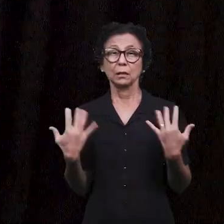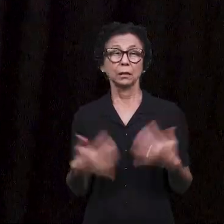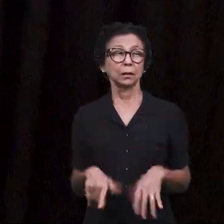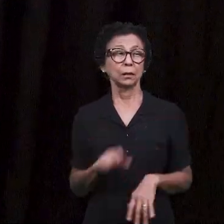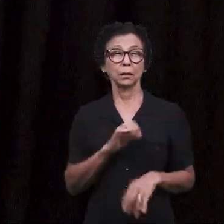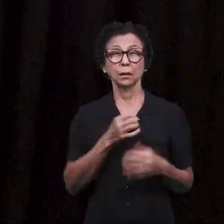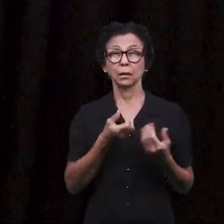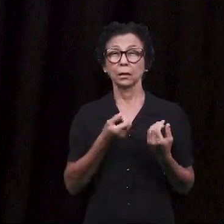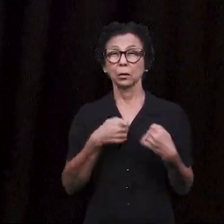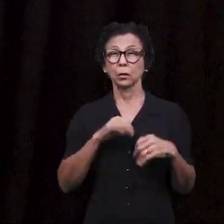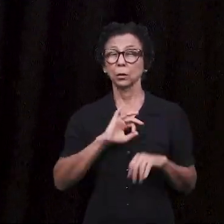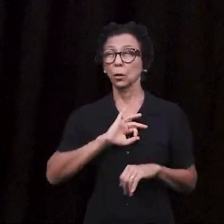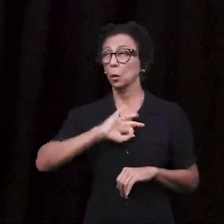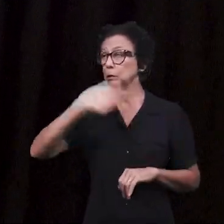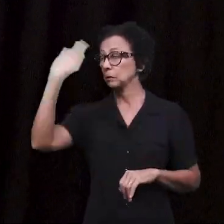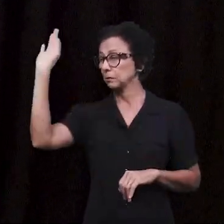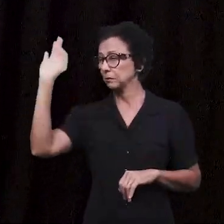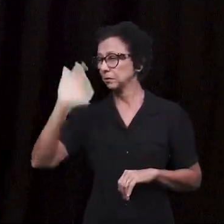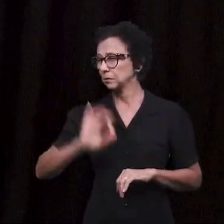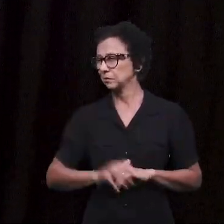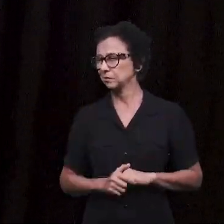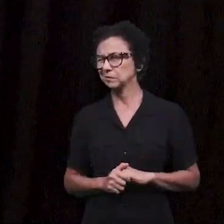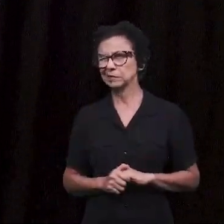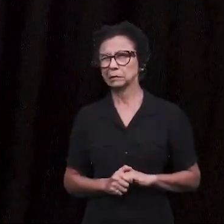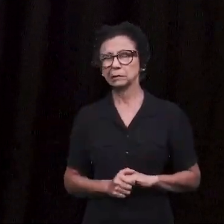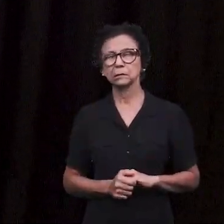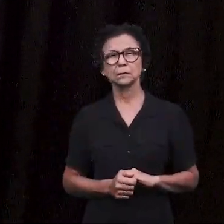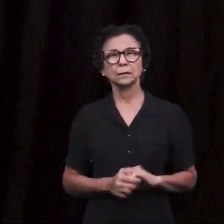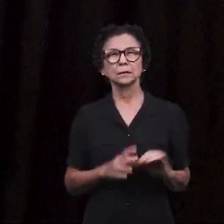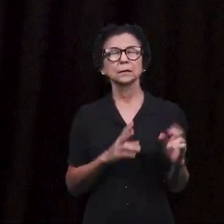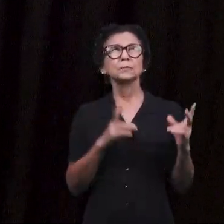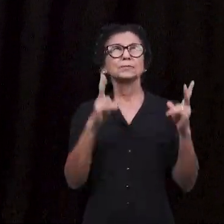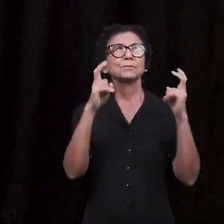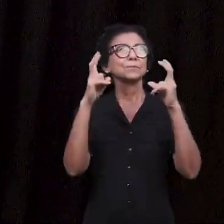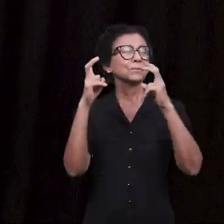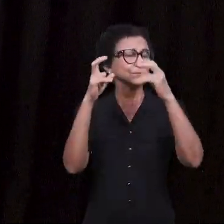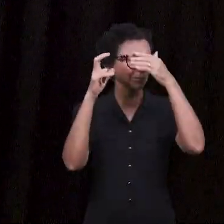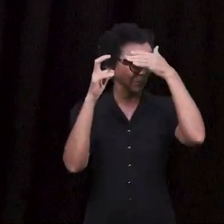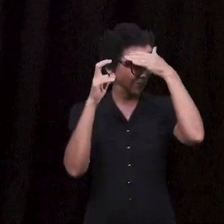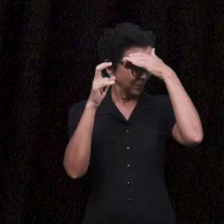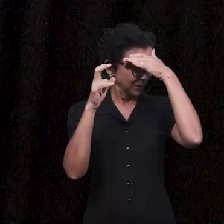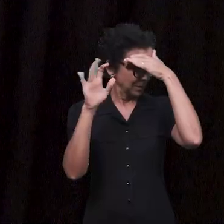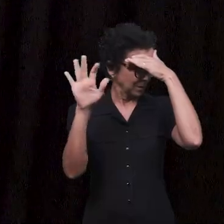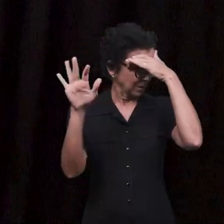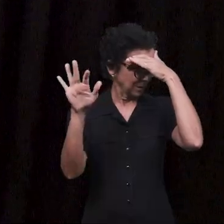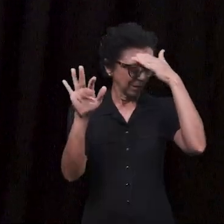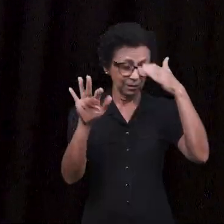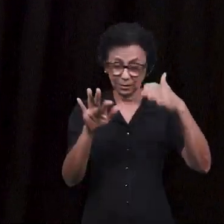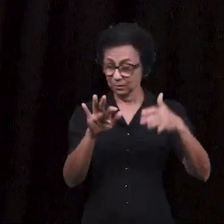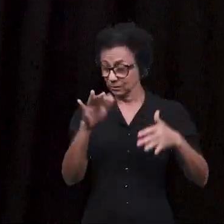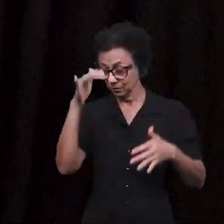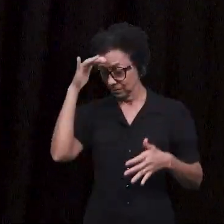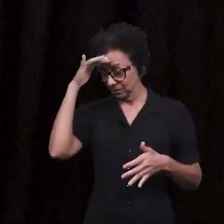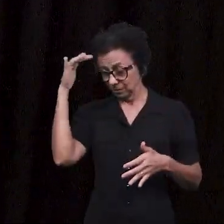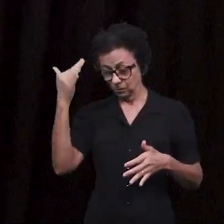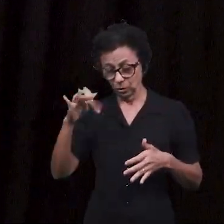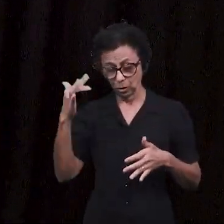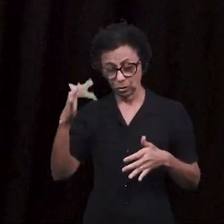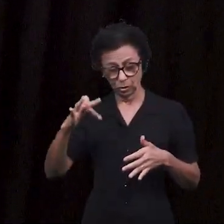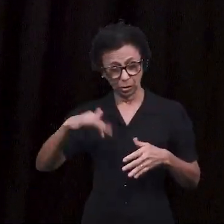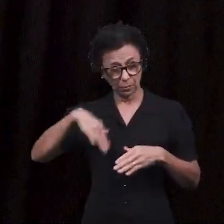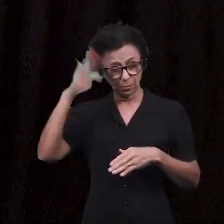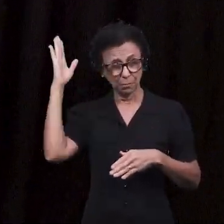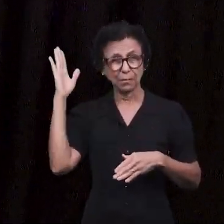pessoa percebe como algo sendo capaz de fazer com que ela fique totalmente